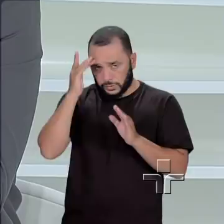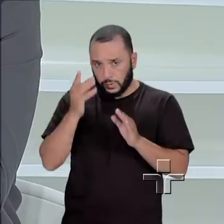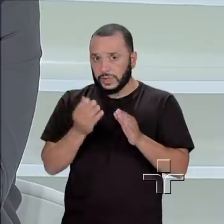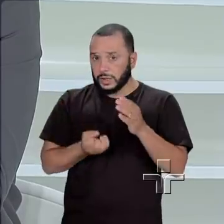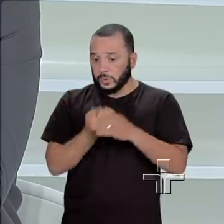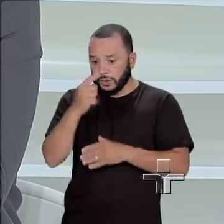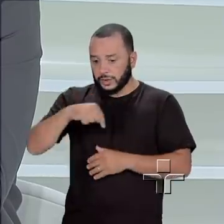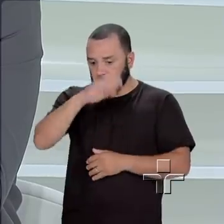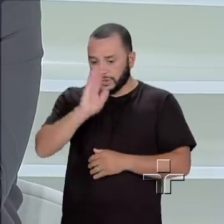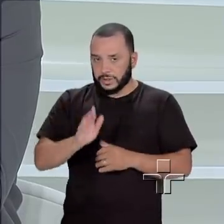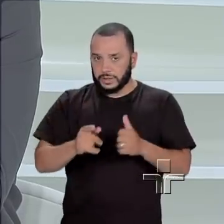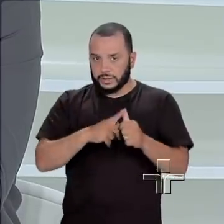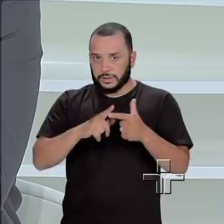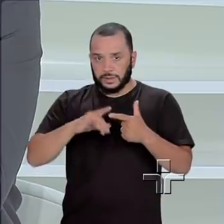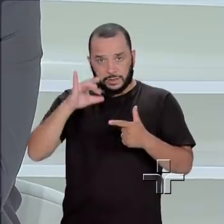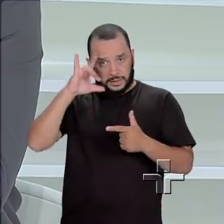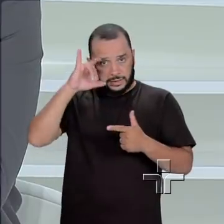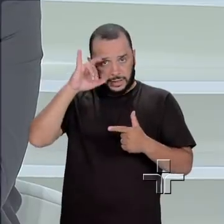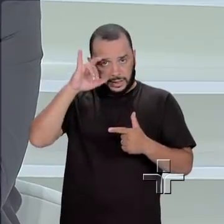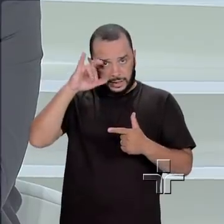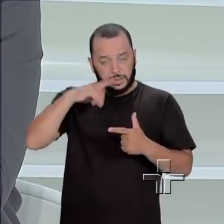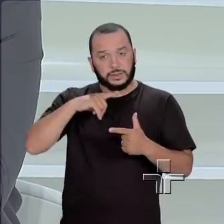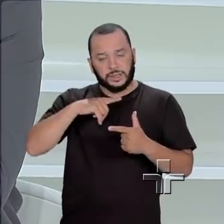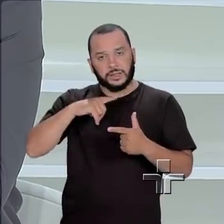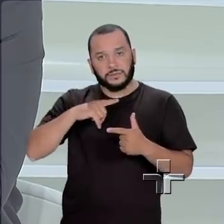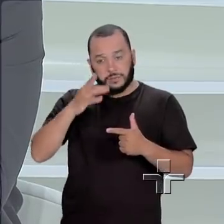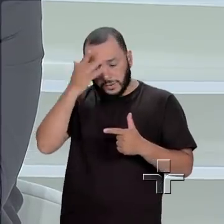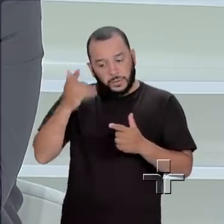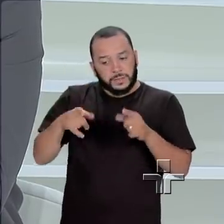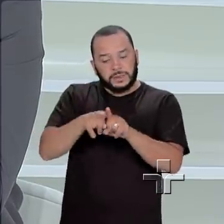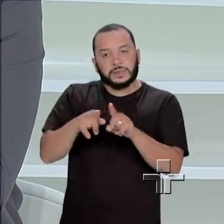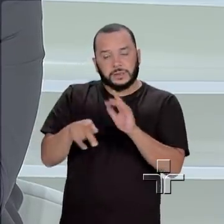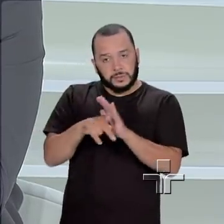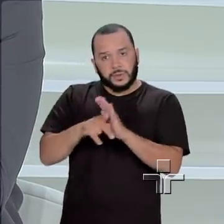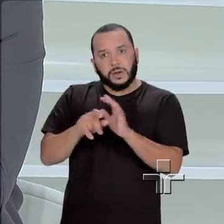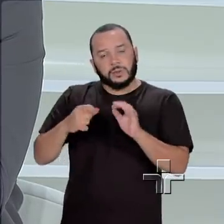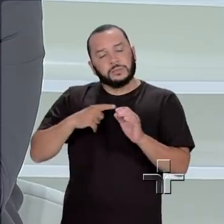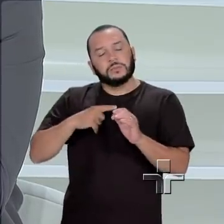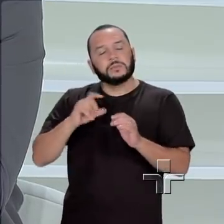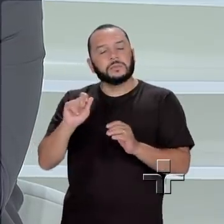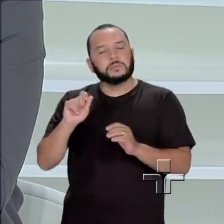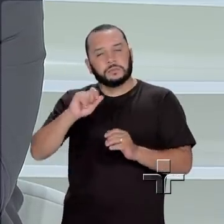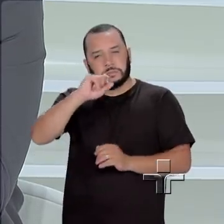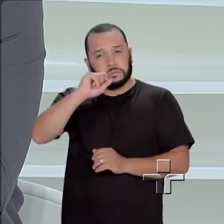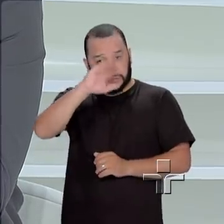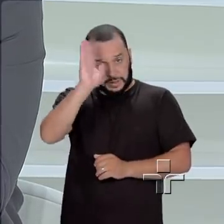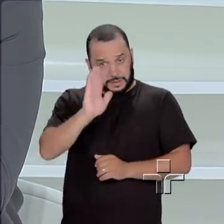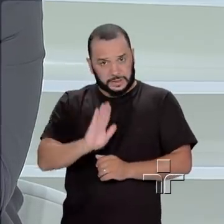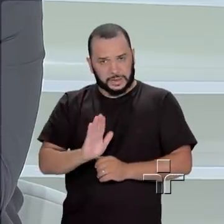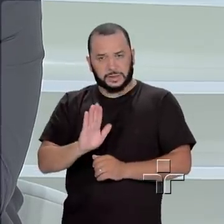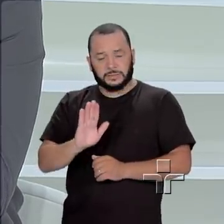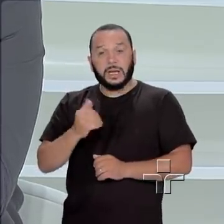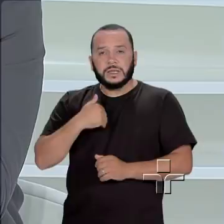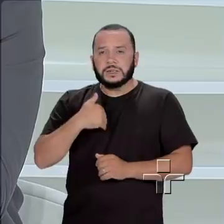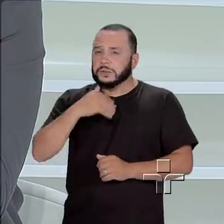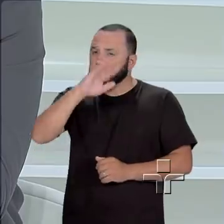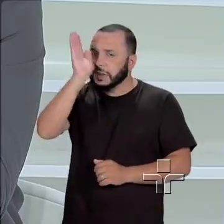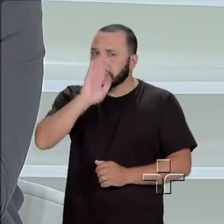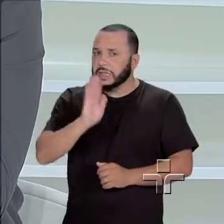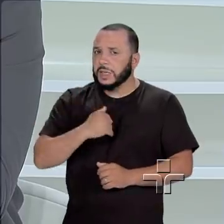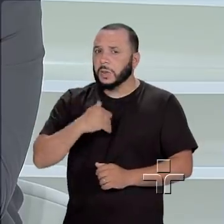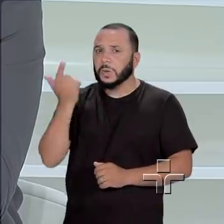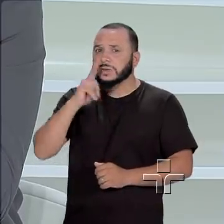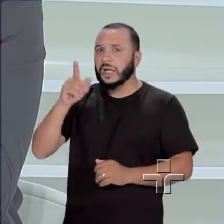teve um cofundador brasileiro, mas 2 empresas criadas nos Estados Unidos. O que acontece assim que esses brasileiros dão certo fora